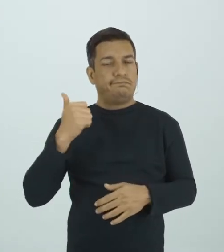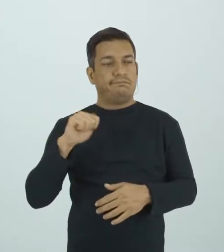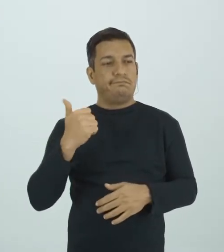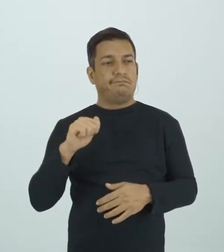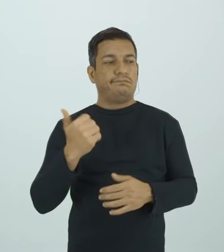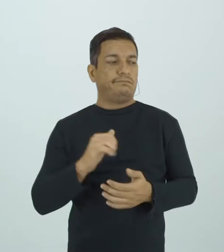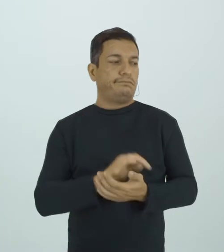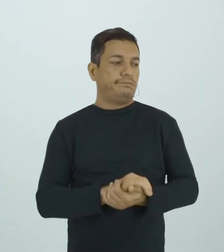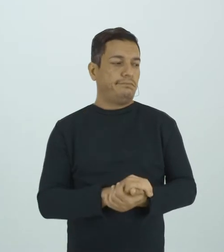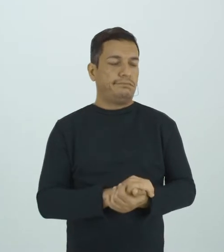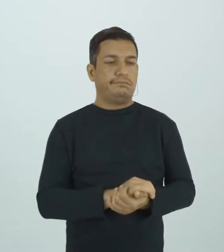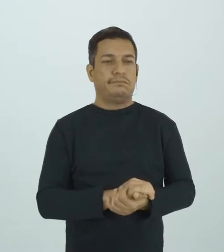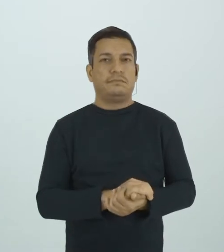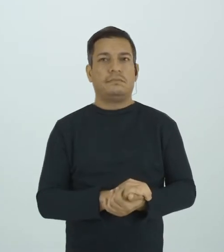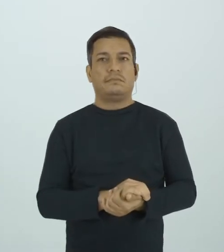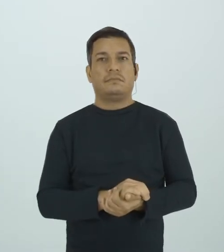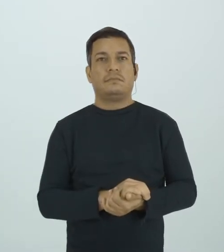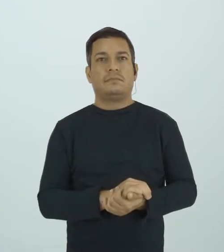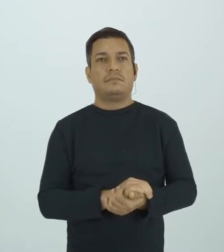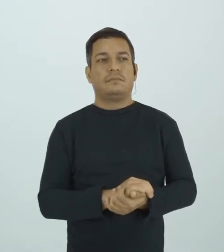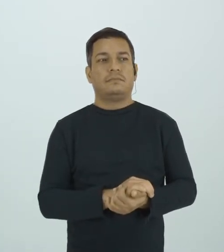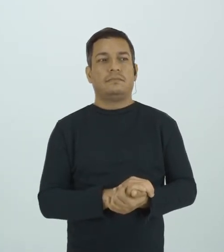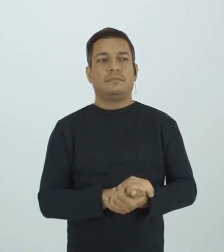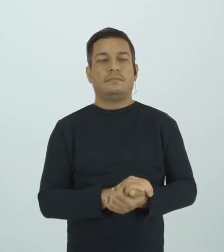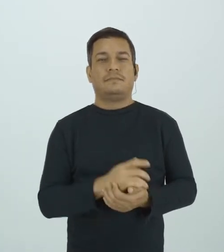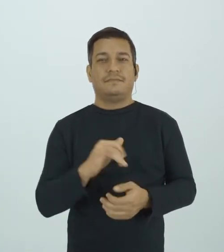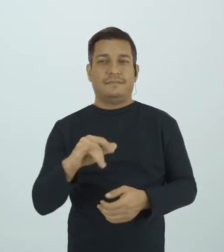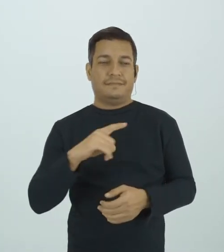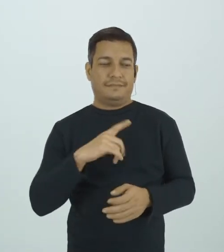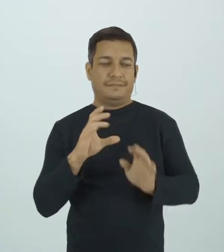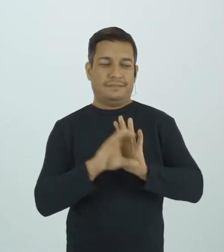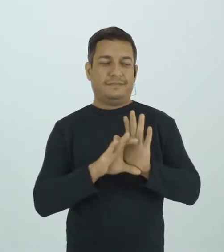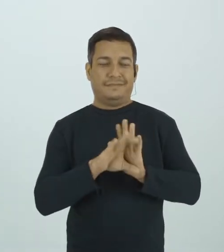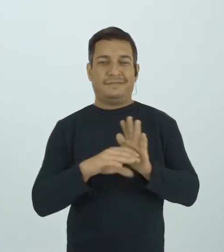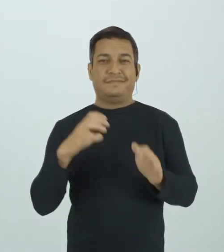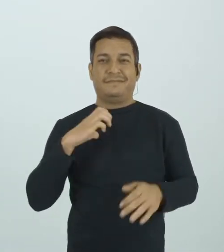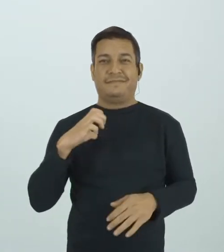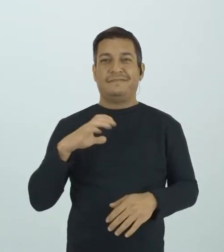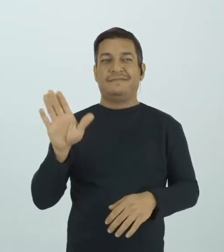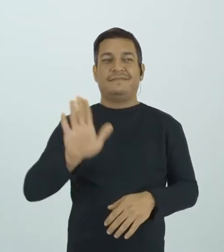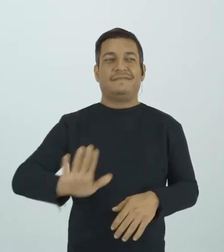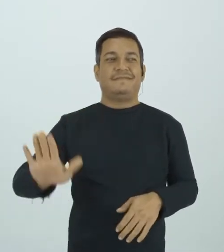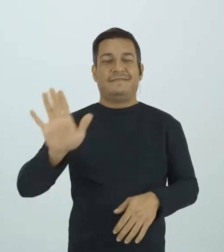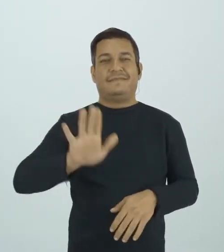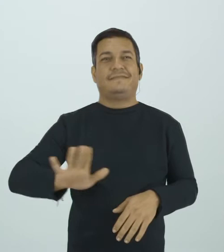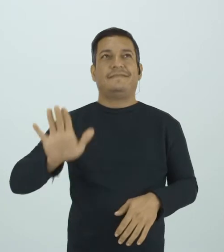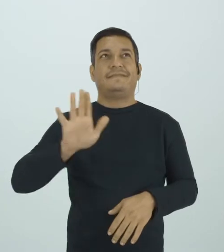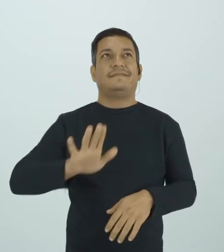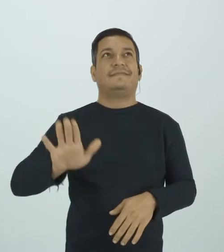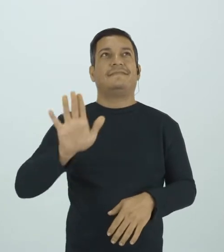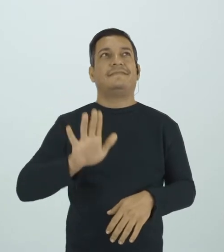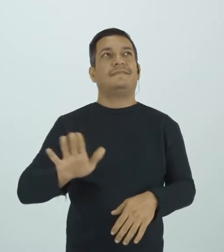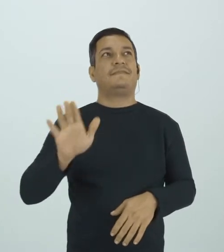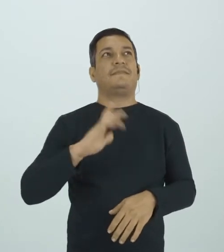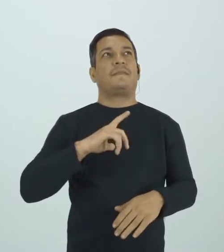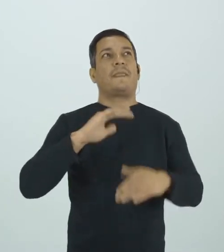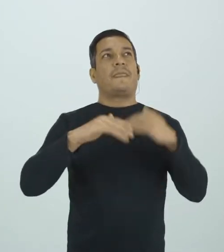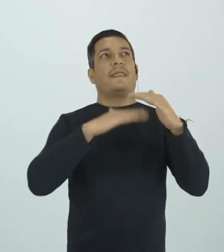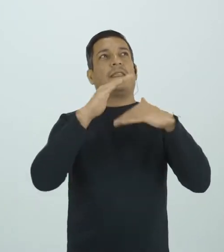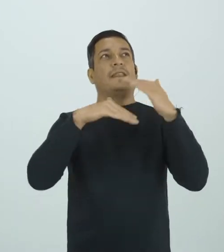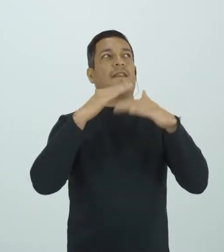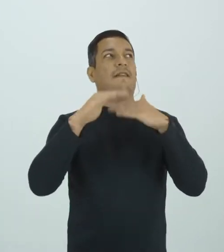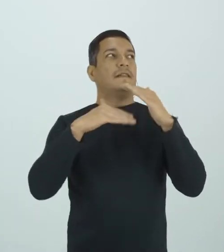porque isso, se existe esse conceito ético universal, se existe o mandamento, se existe a